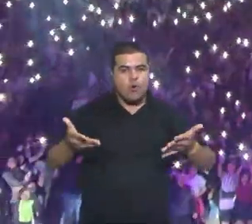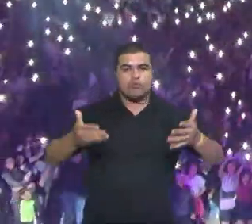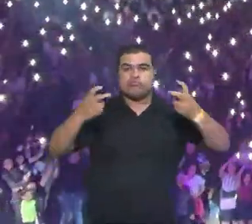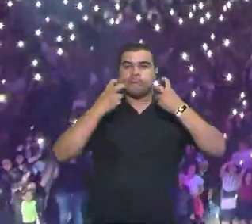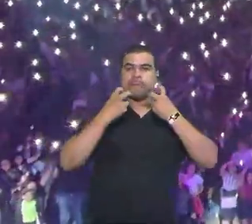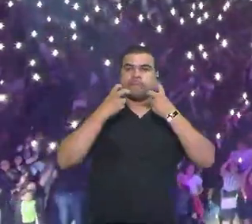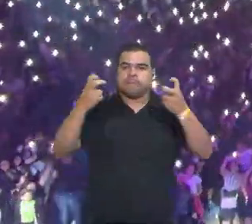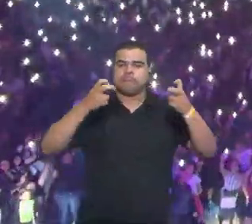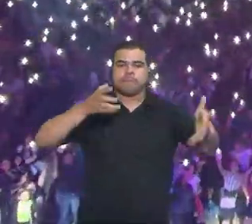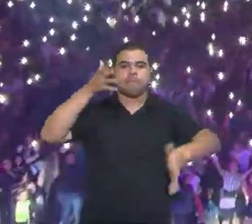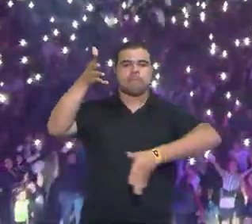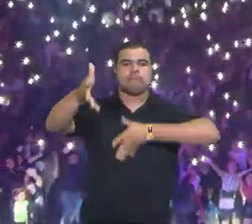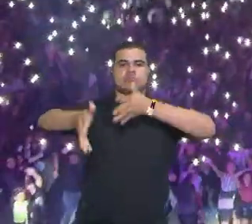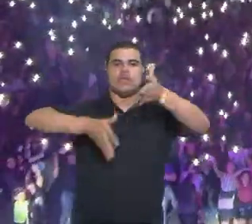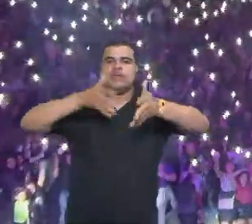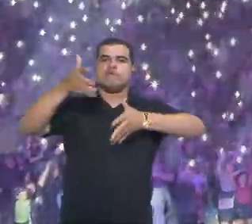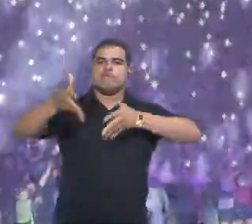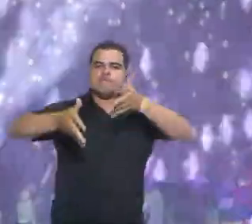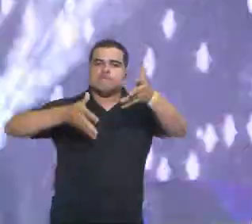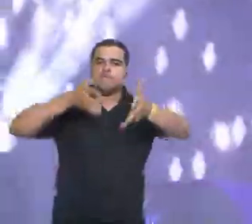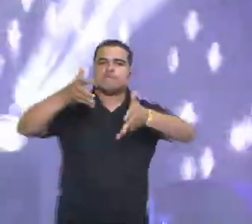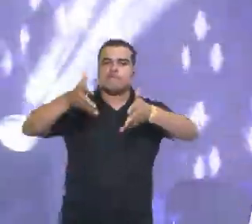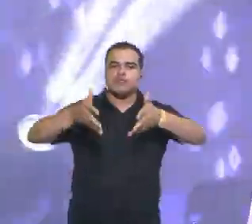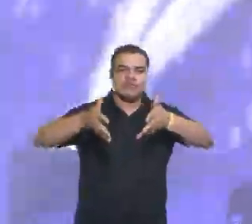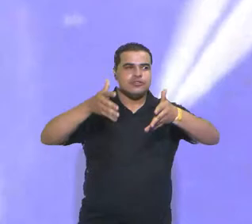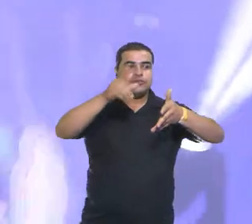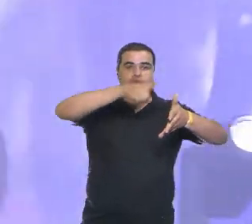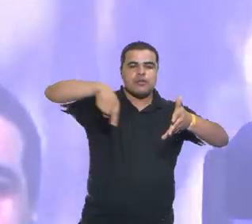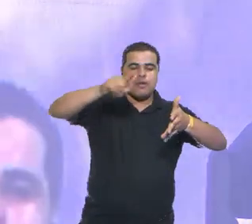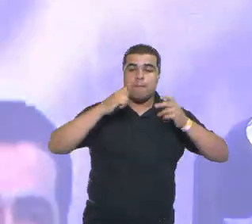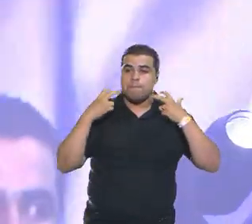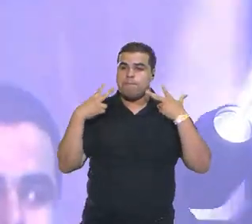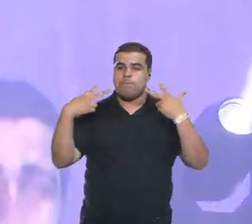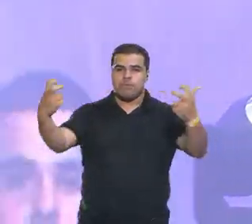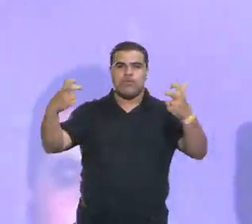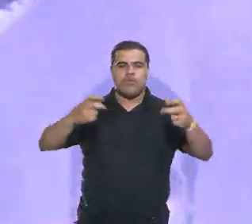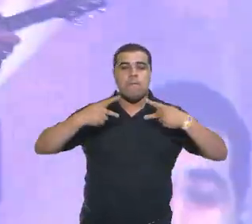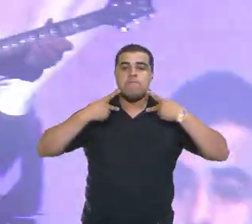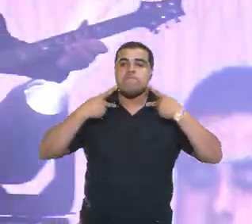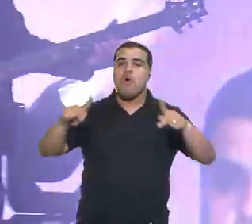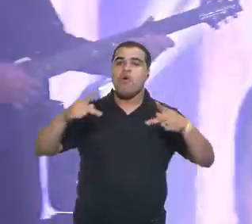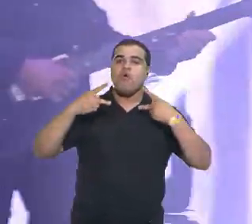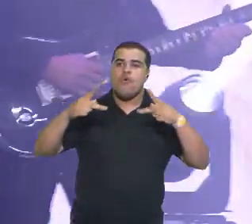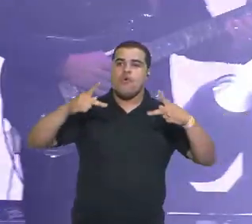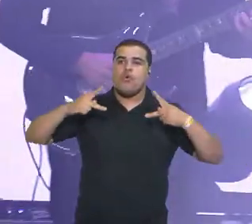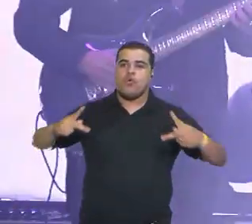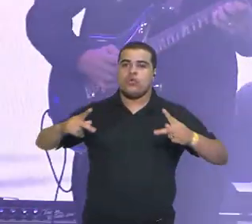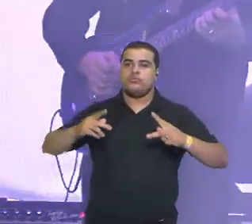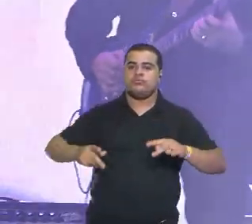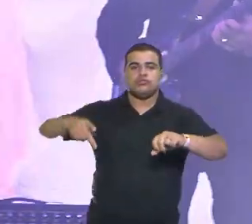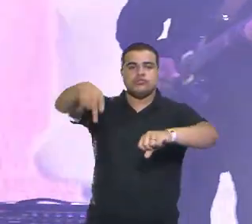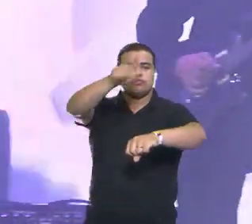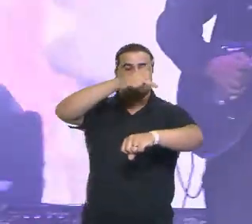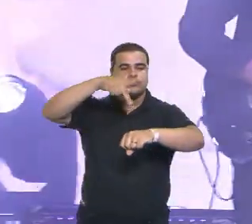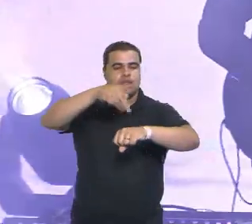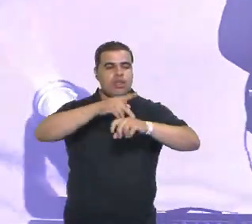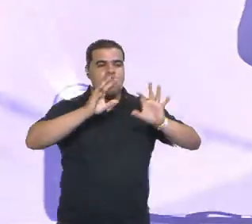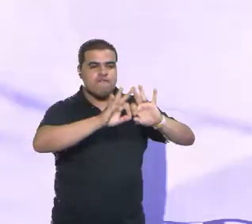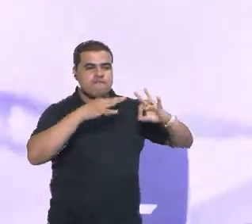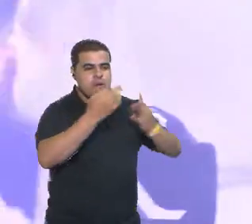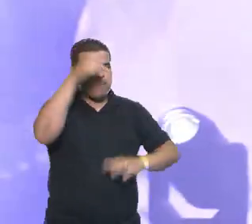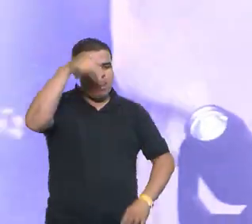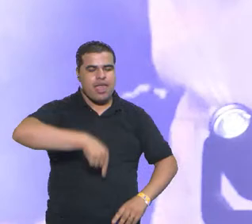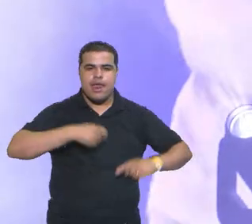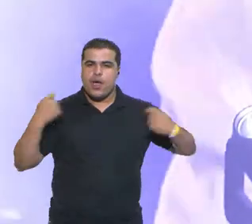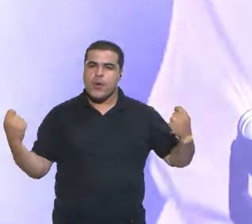e vamos enviar essa voz uma voz Profética dizendo para todas as famílias de